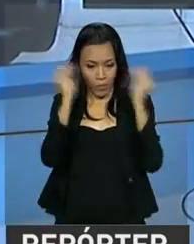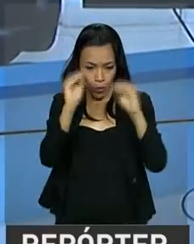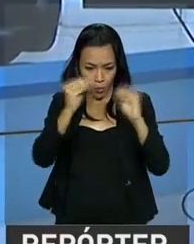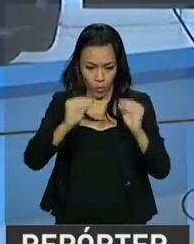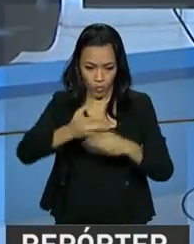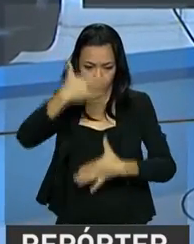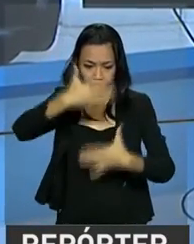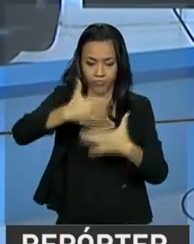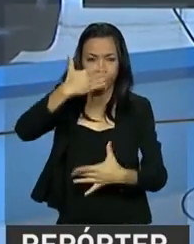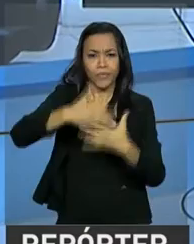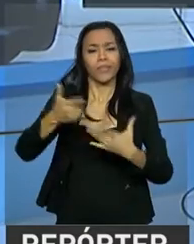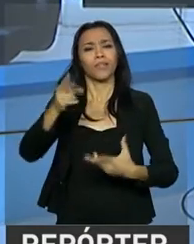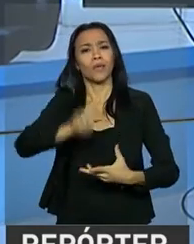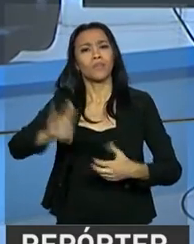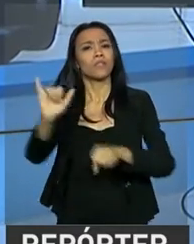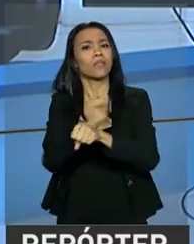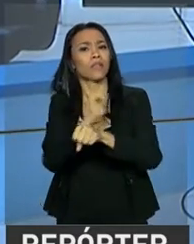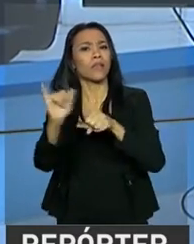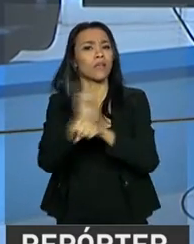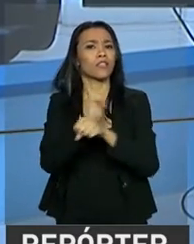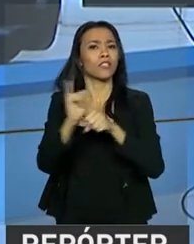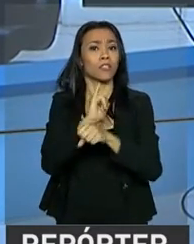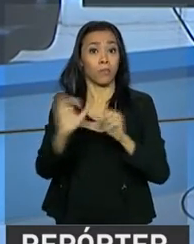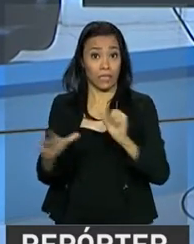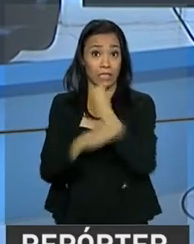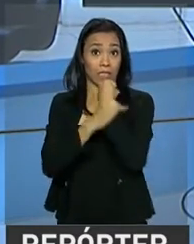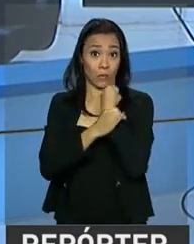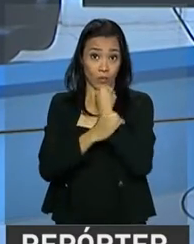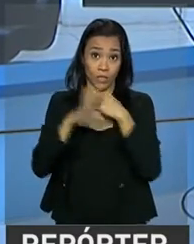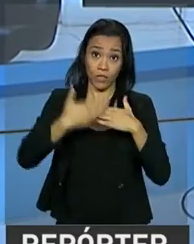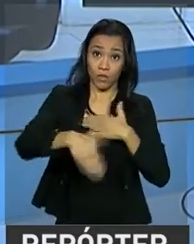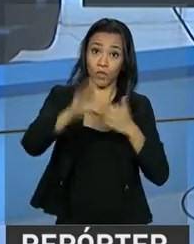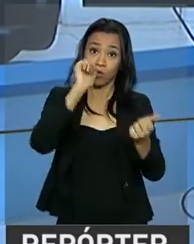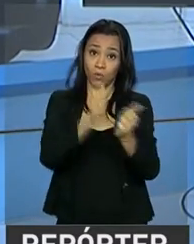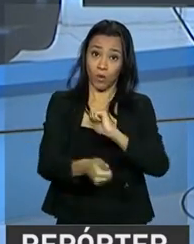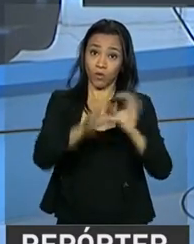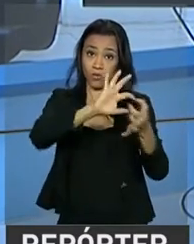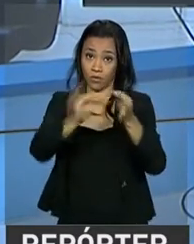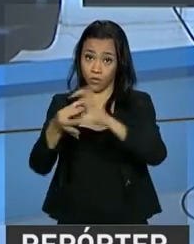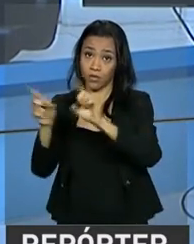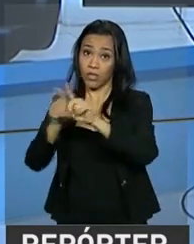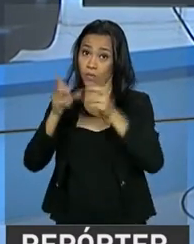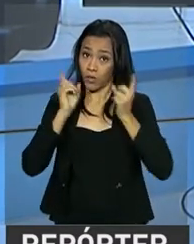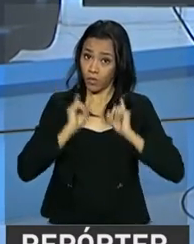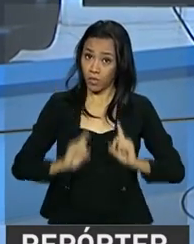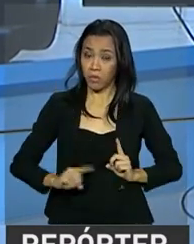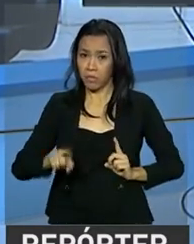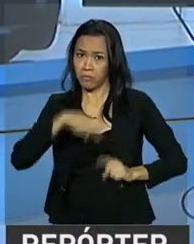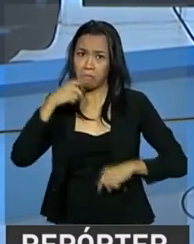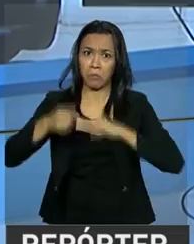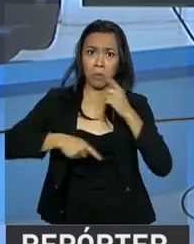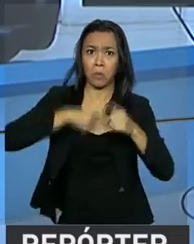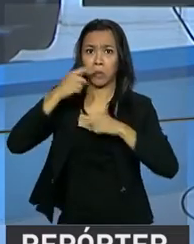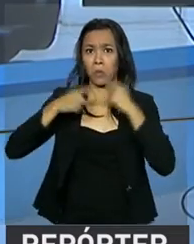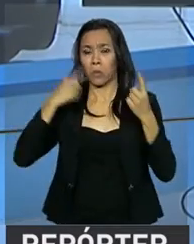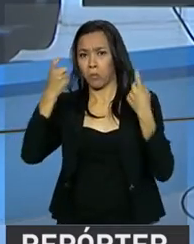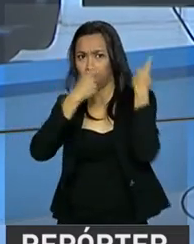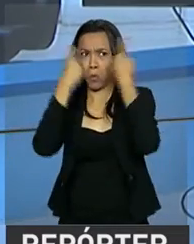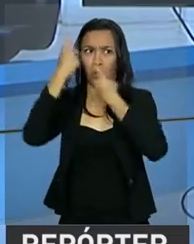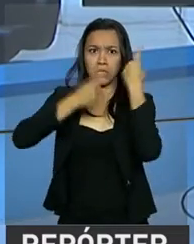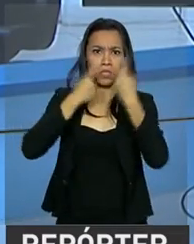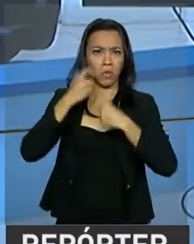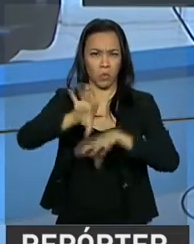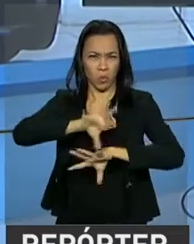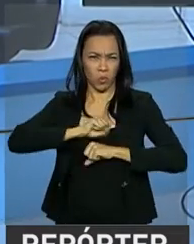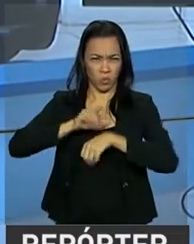medidas para garantir a segurança durante os jogos olímpicos e paralímpicos ele disse também que não há motivos de preocupação com doenças como